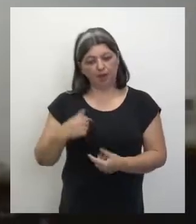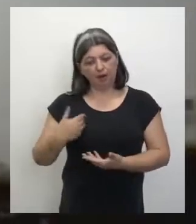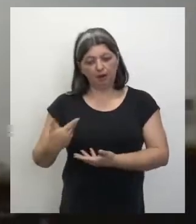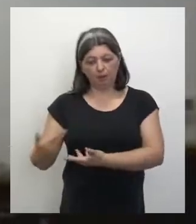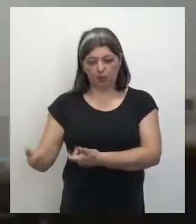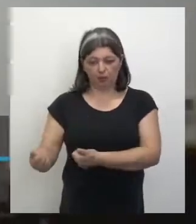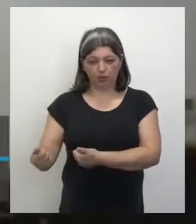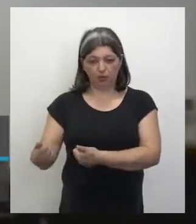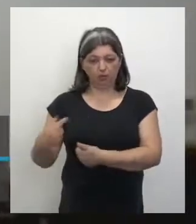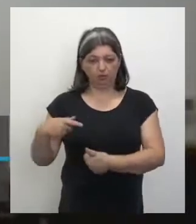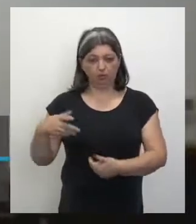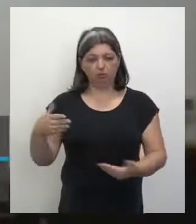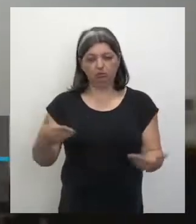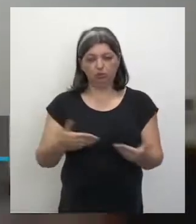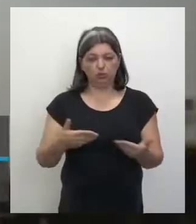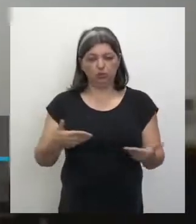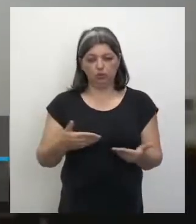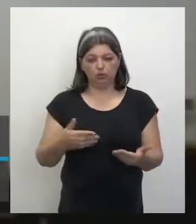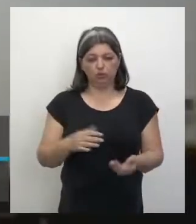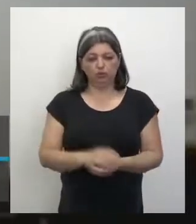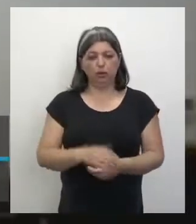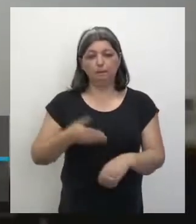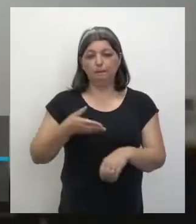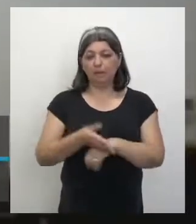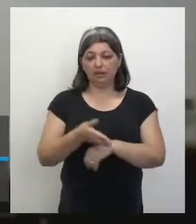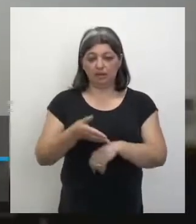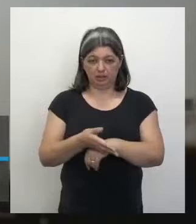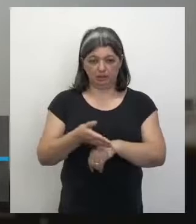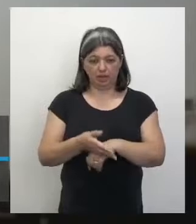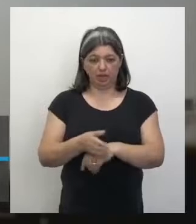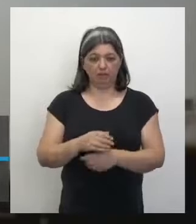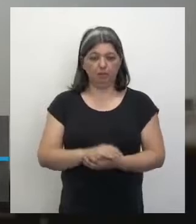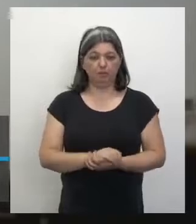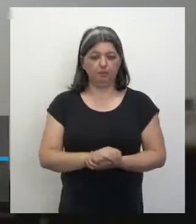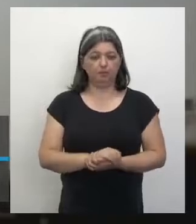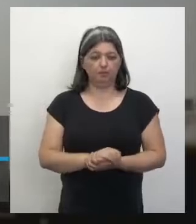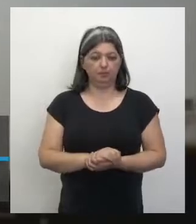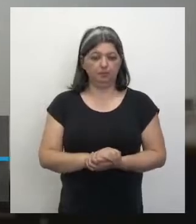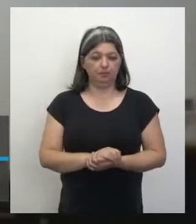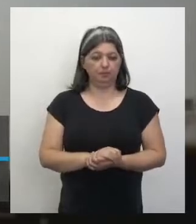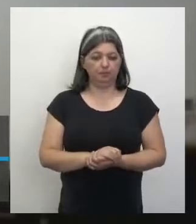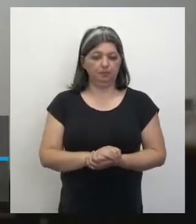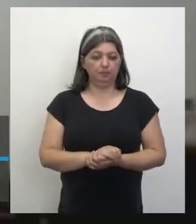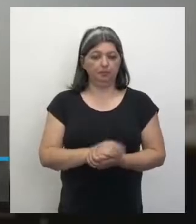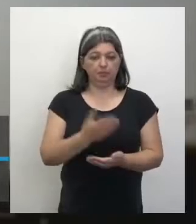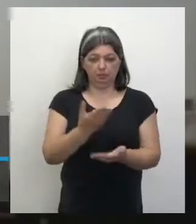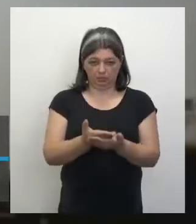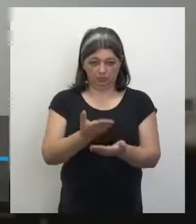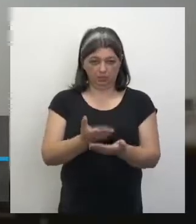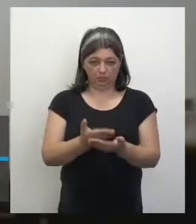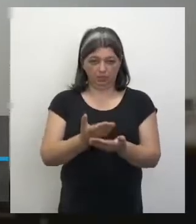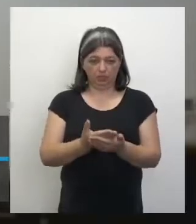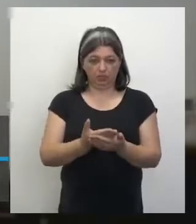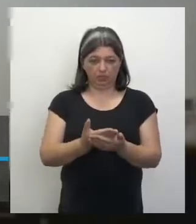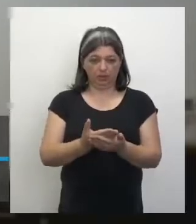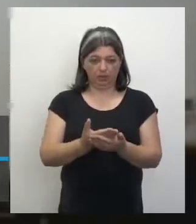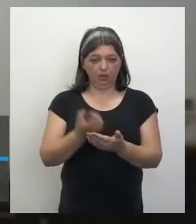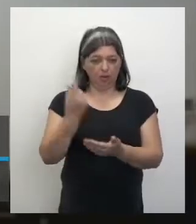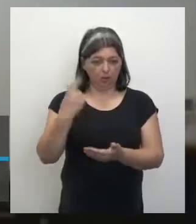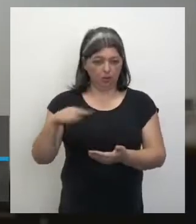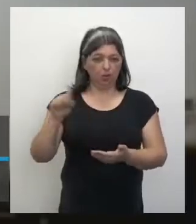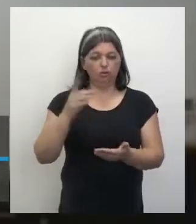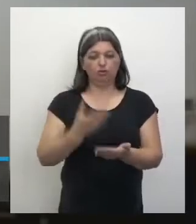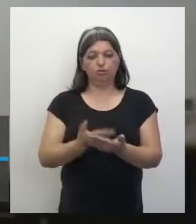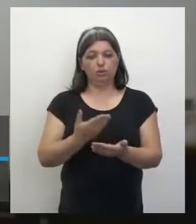convidou para estar aqui hoje, né, participando, né, dessa aula, né, dessa última aula, como você disse, de